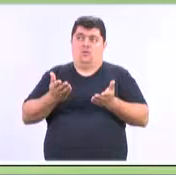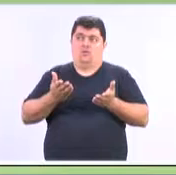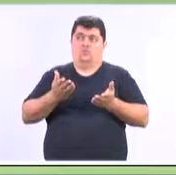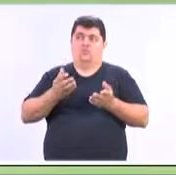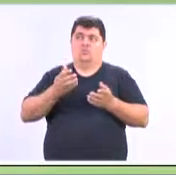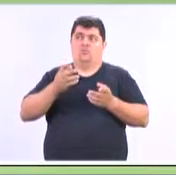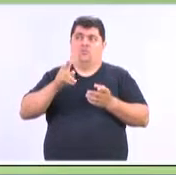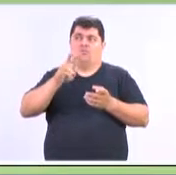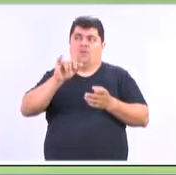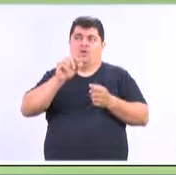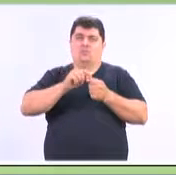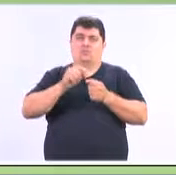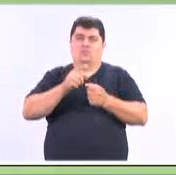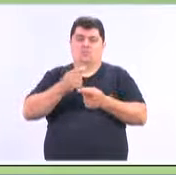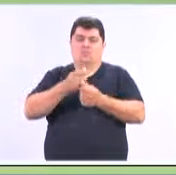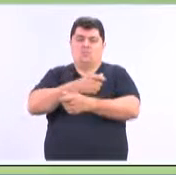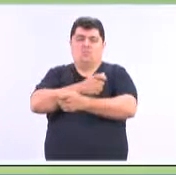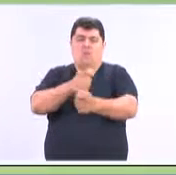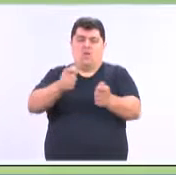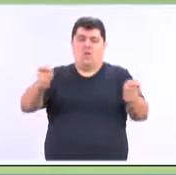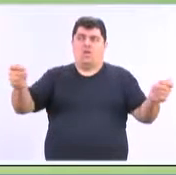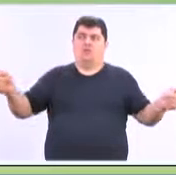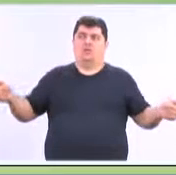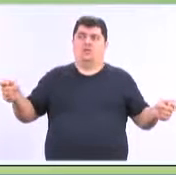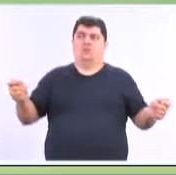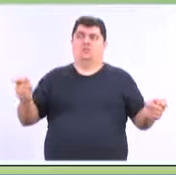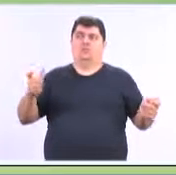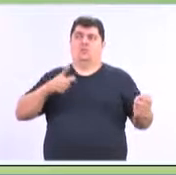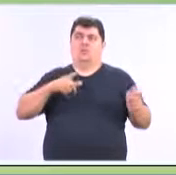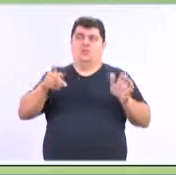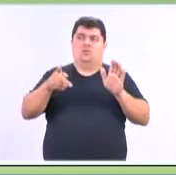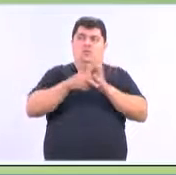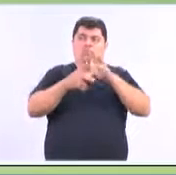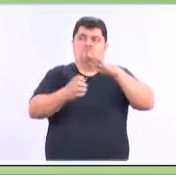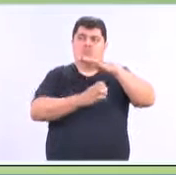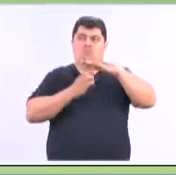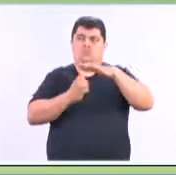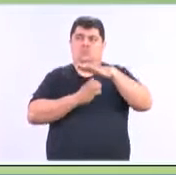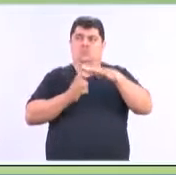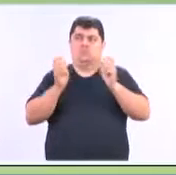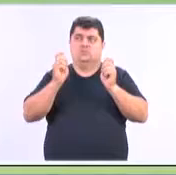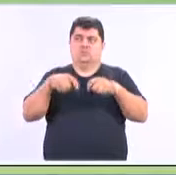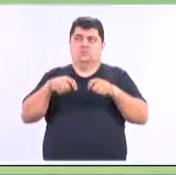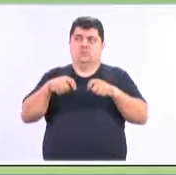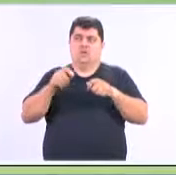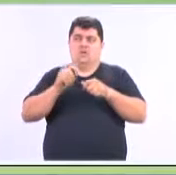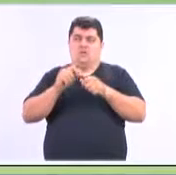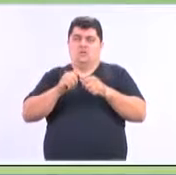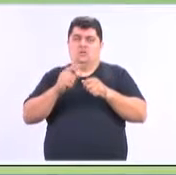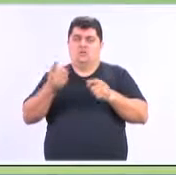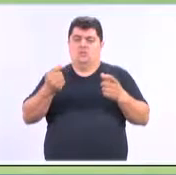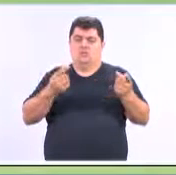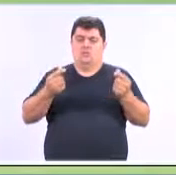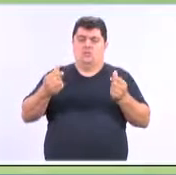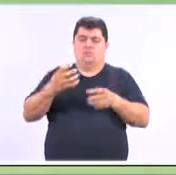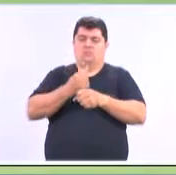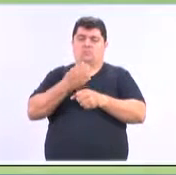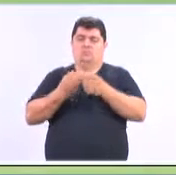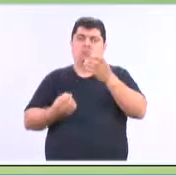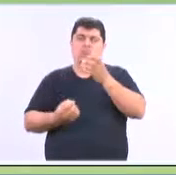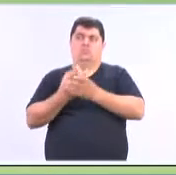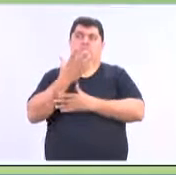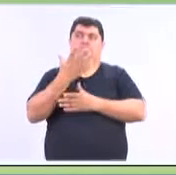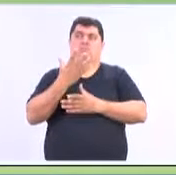que resulte na saída de recursos da entidade capazes de gerar benefícios